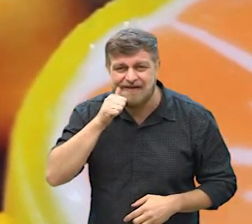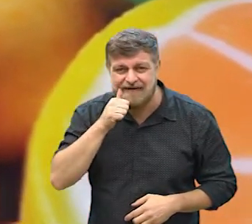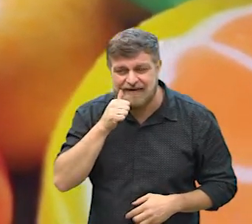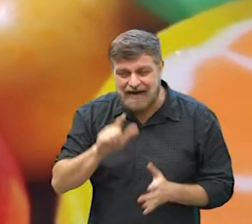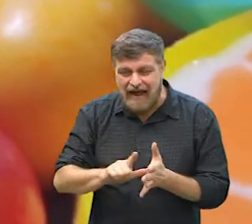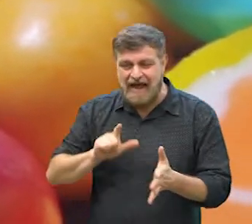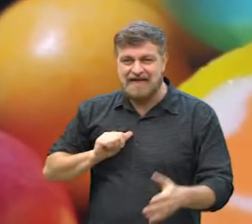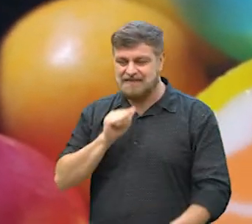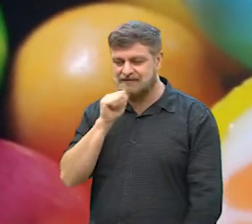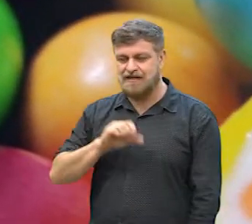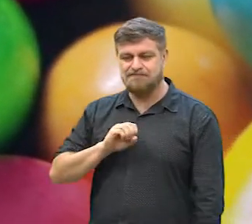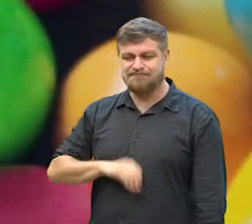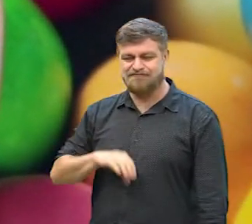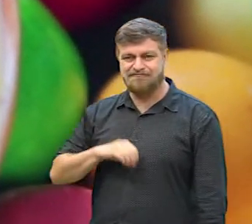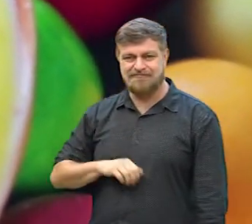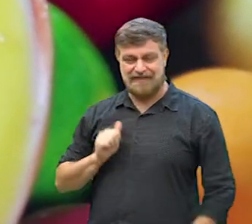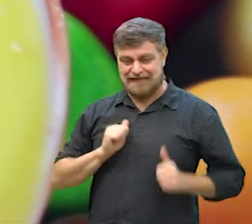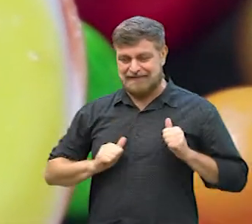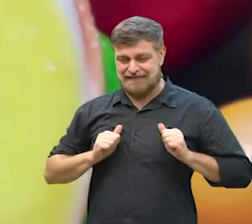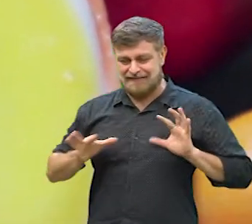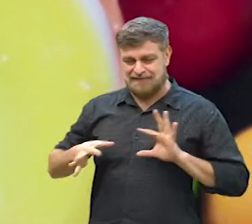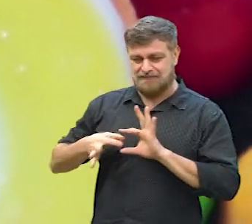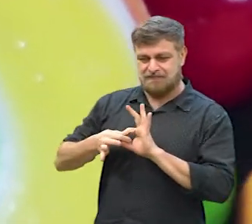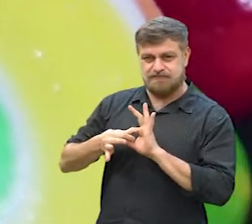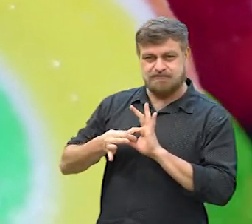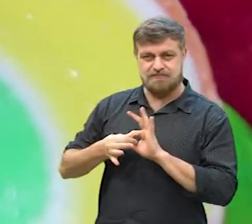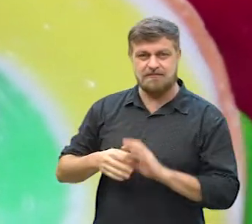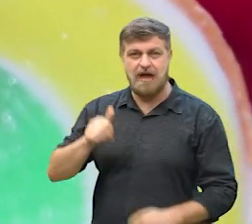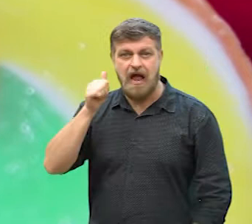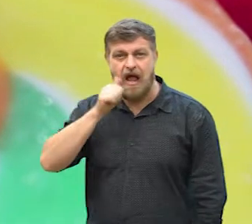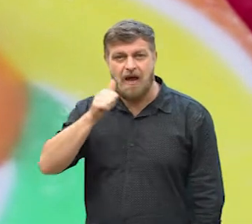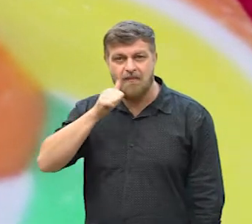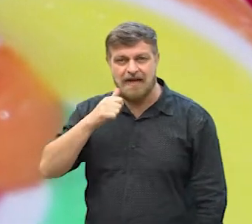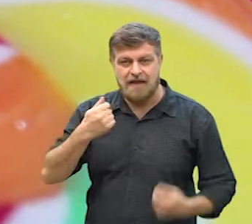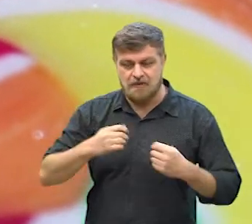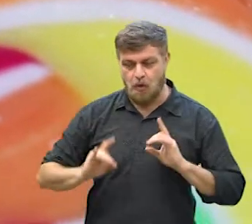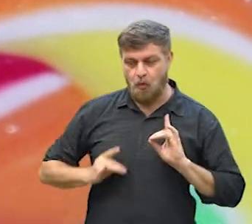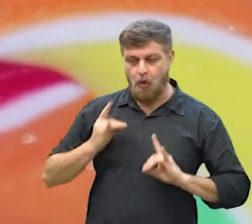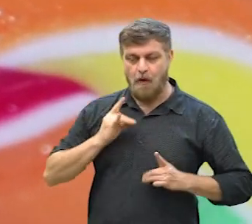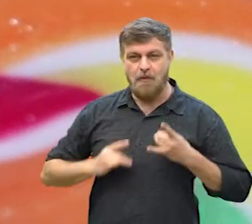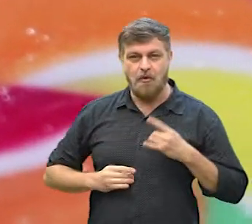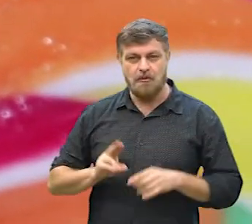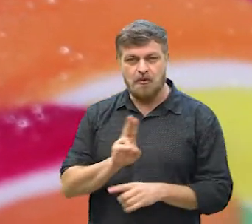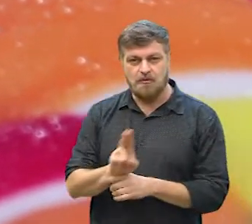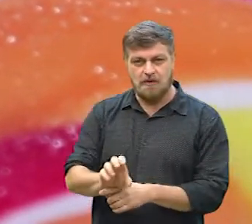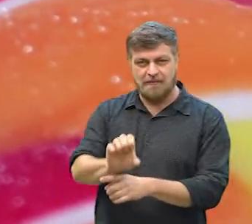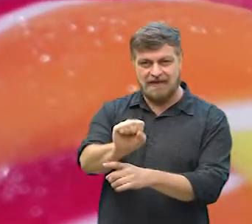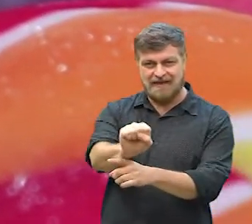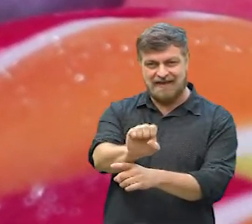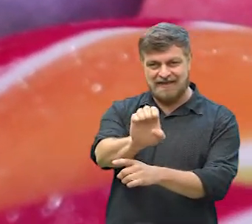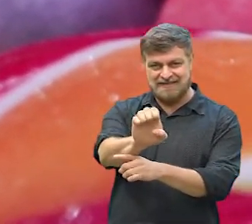período de TPM, mais a ansiedade, ela quer produzir a serotonina.